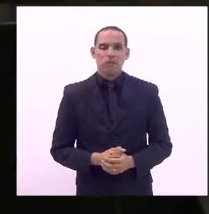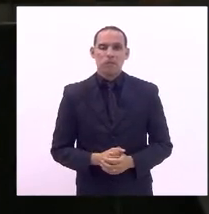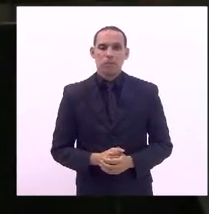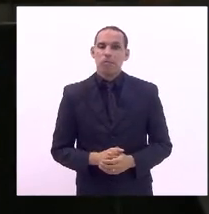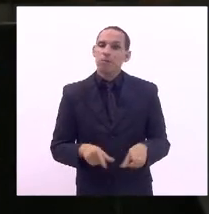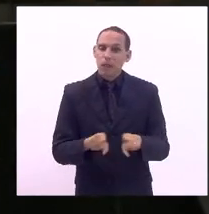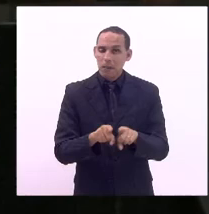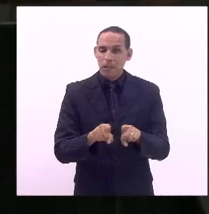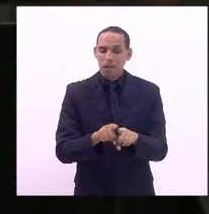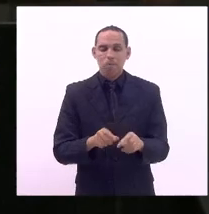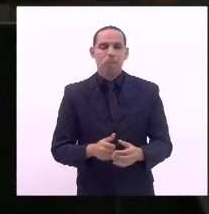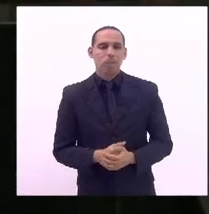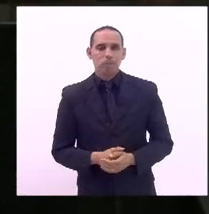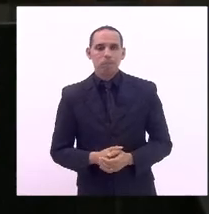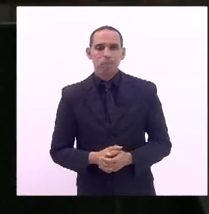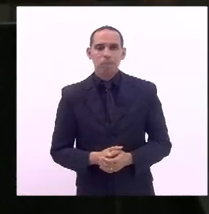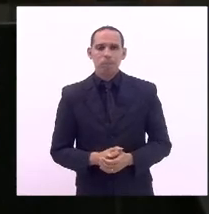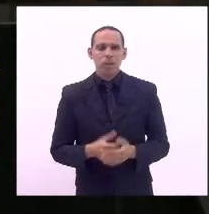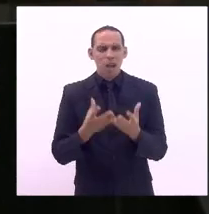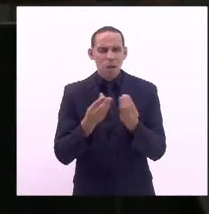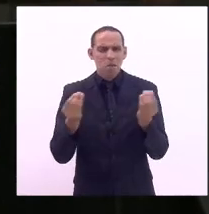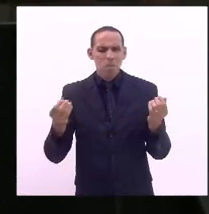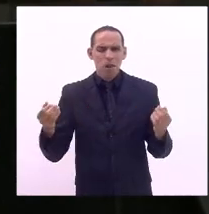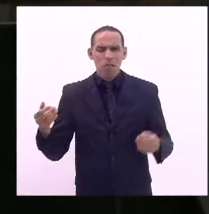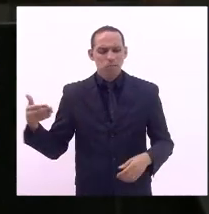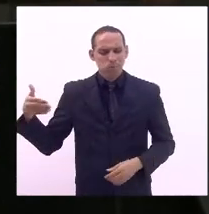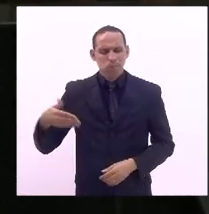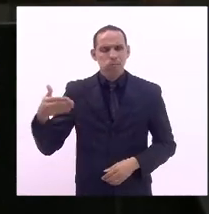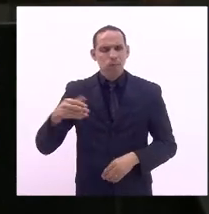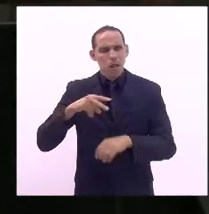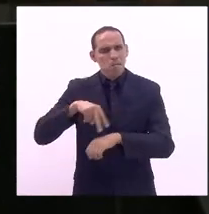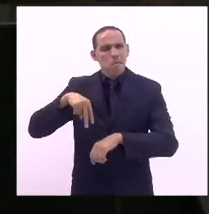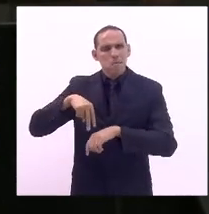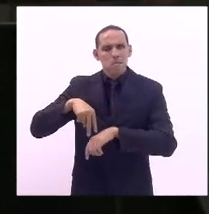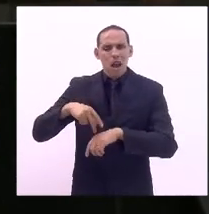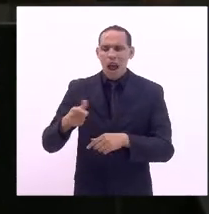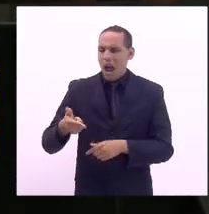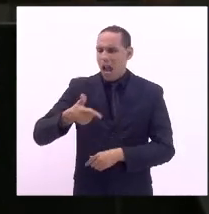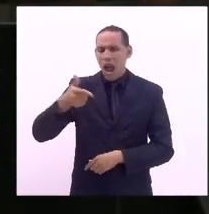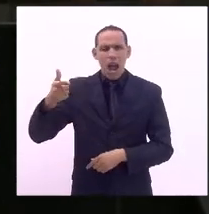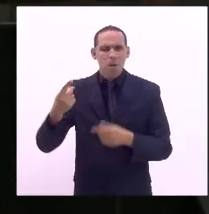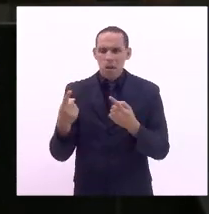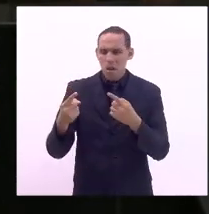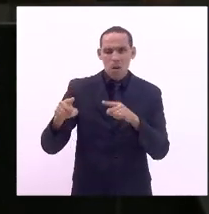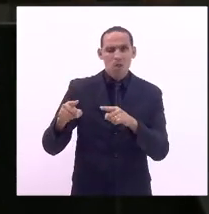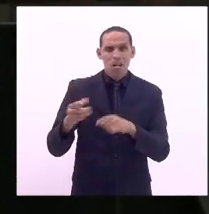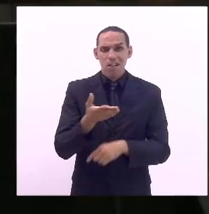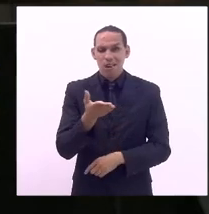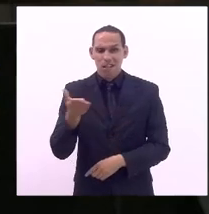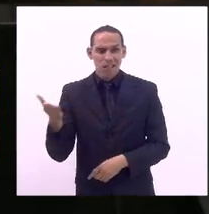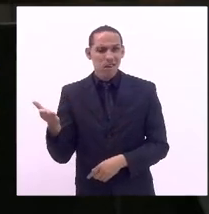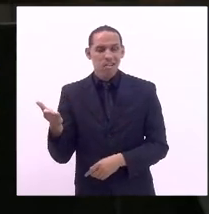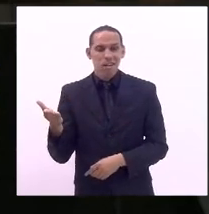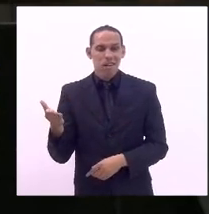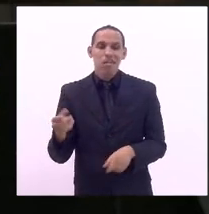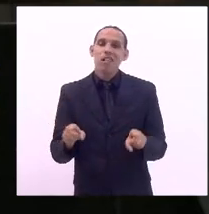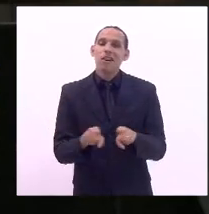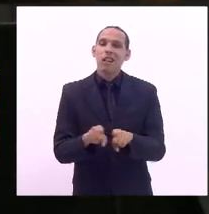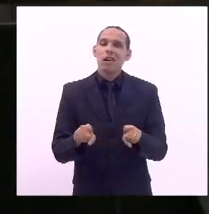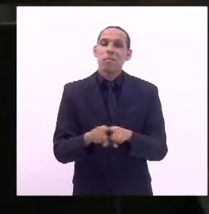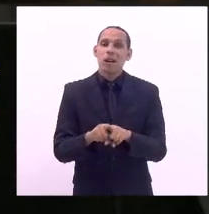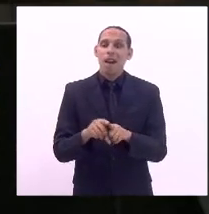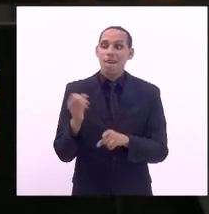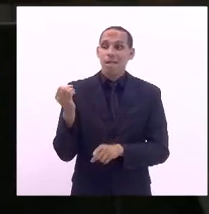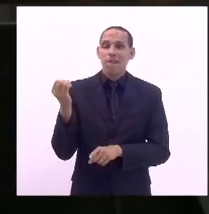Dizer também que muitos que sobem aqui e que são contra o armamento são aqueles mesmos que fora